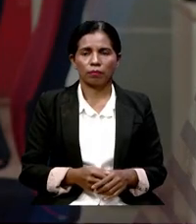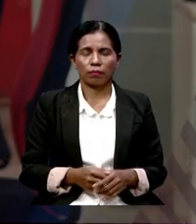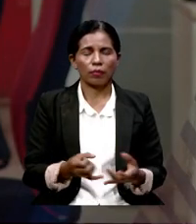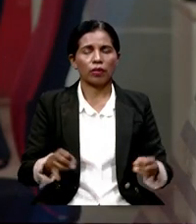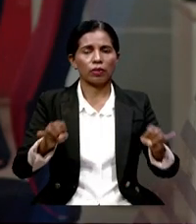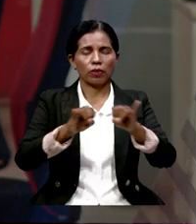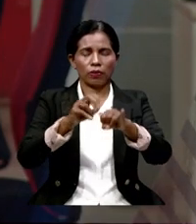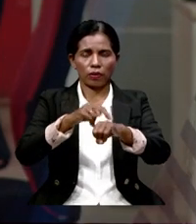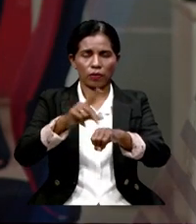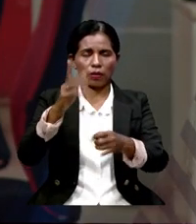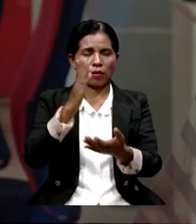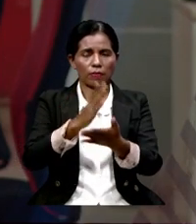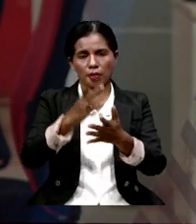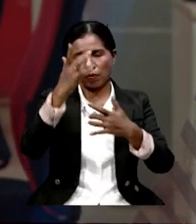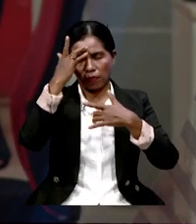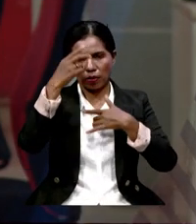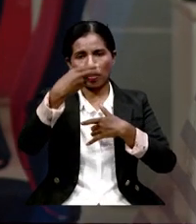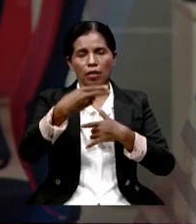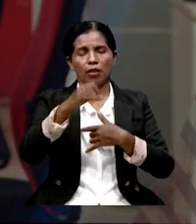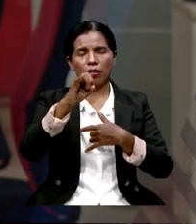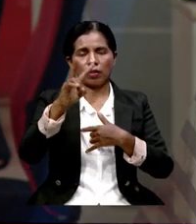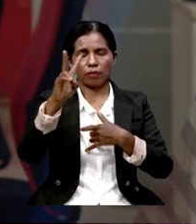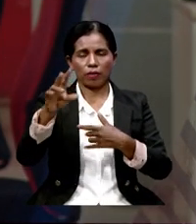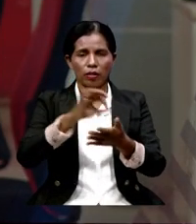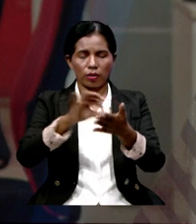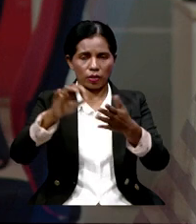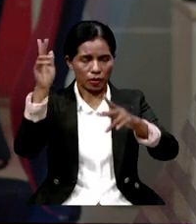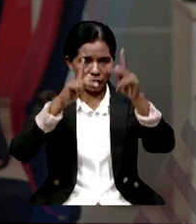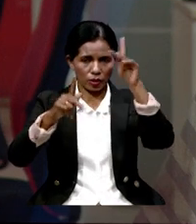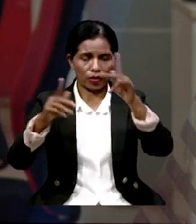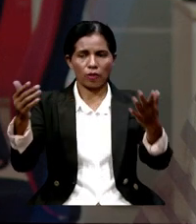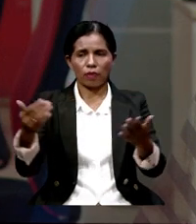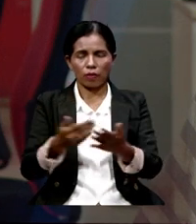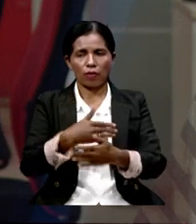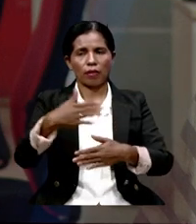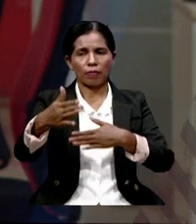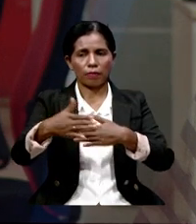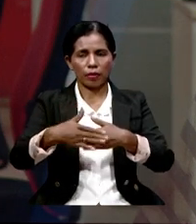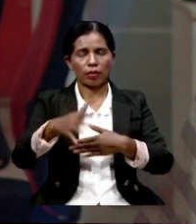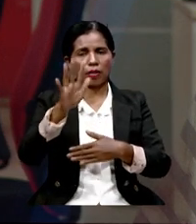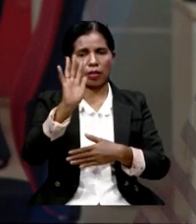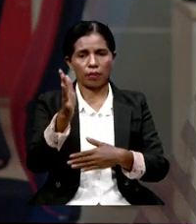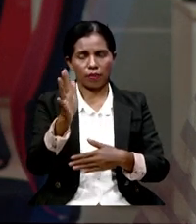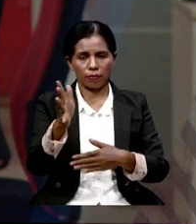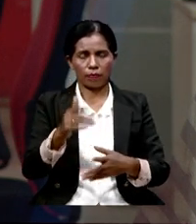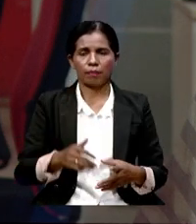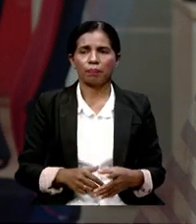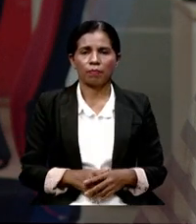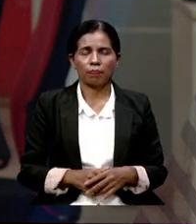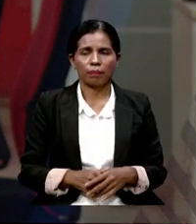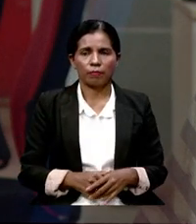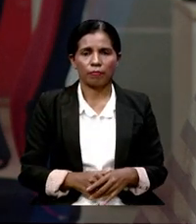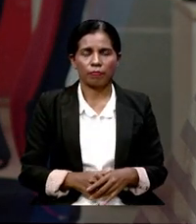Instituto Nacional Combate Moras HIV-Sida resiste caso fong besi clima nulo.